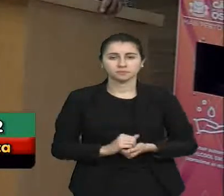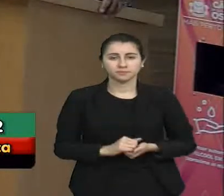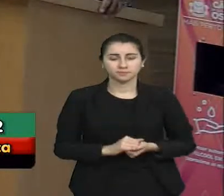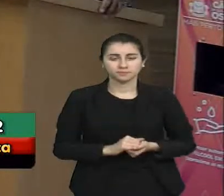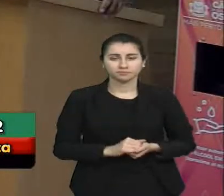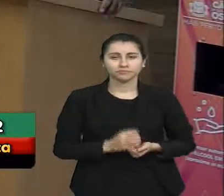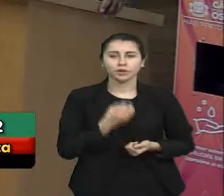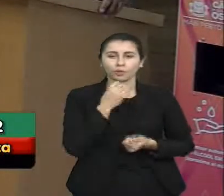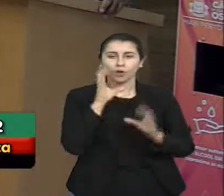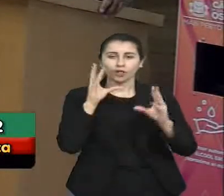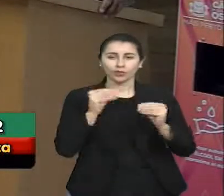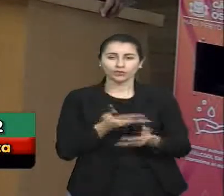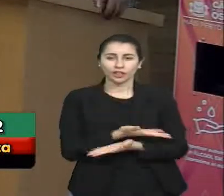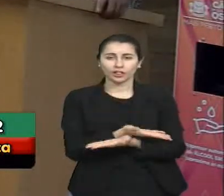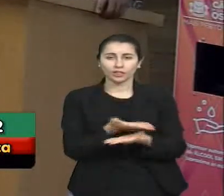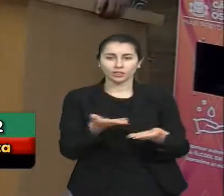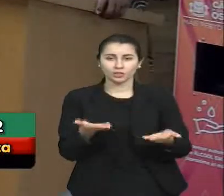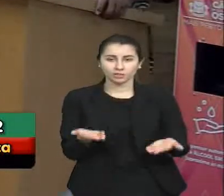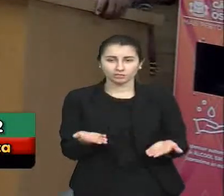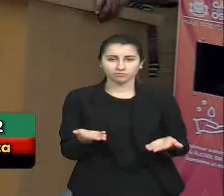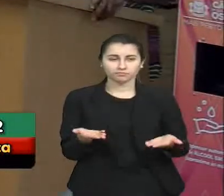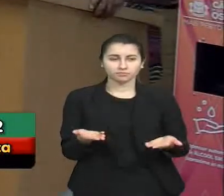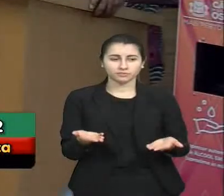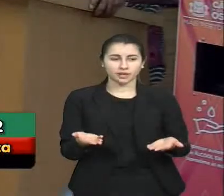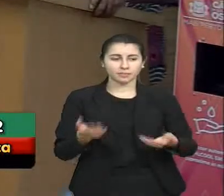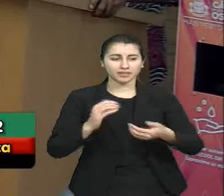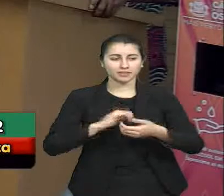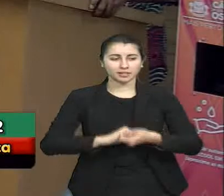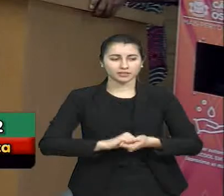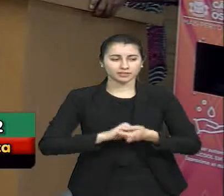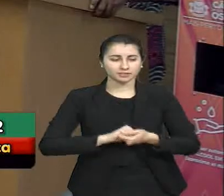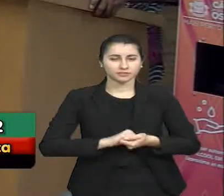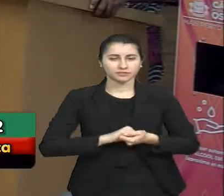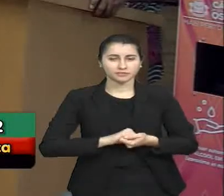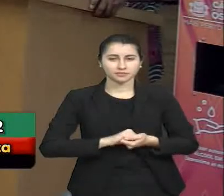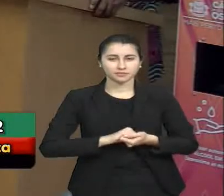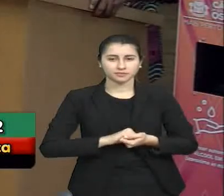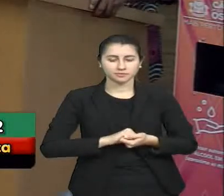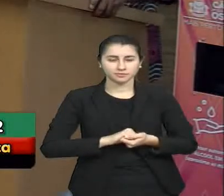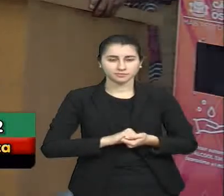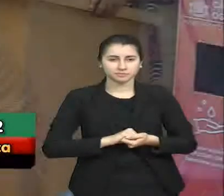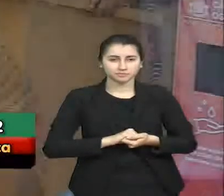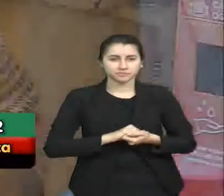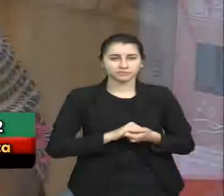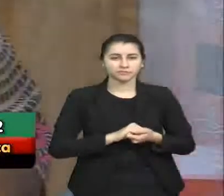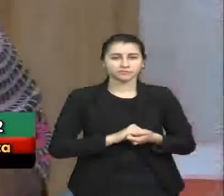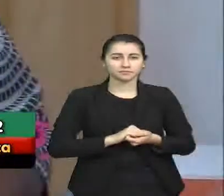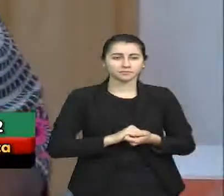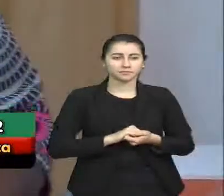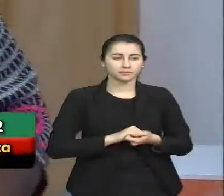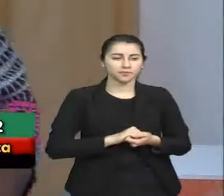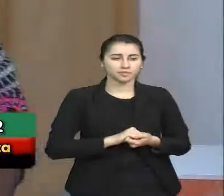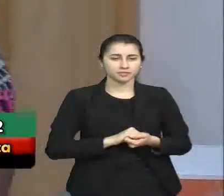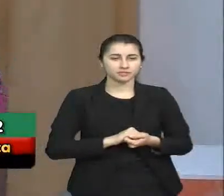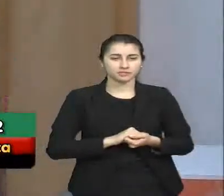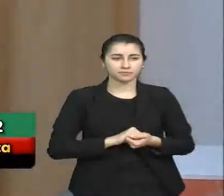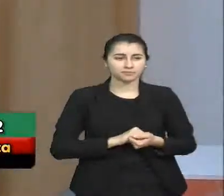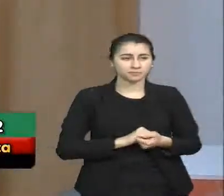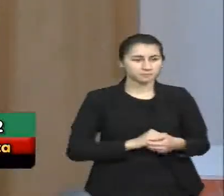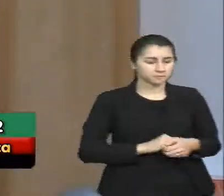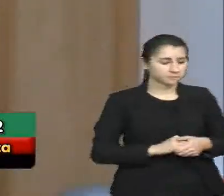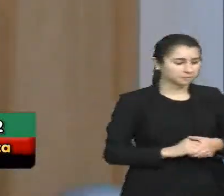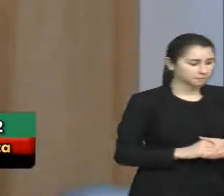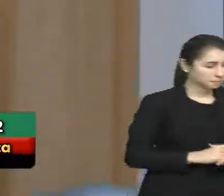Boa noite a todos. A benção. Em nome da professora e doutora Vera, eu cumprimento todos